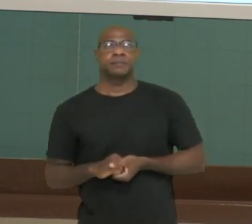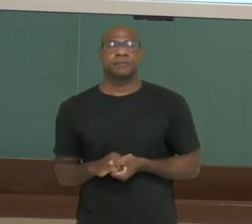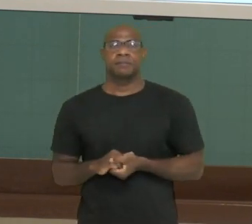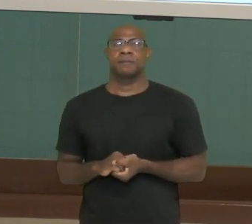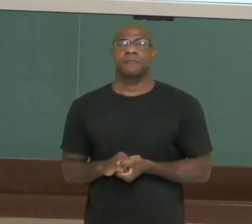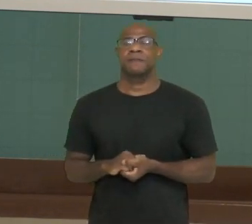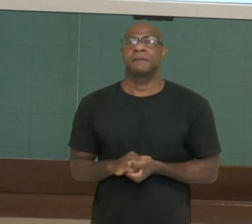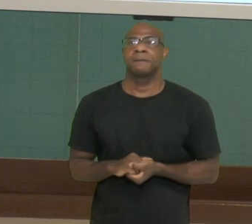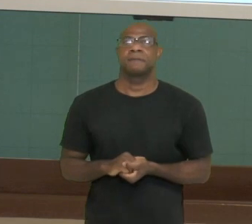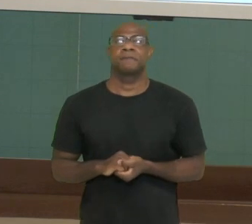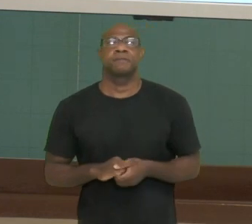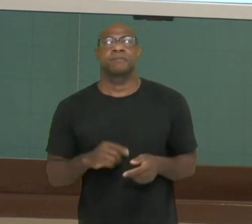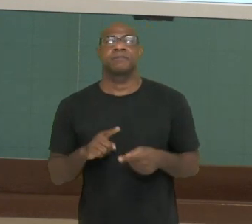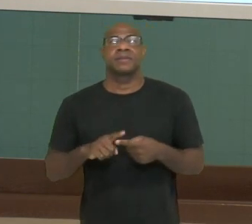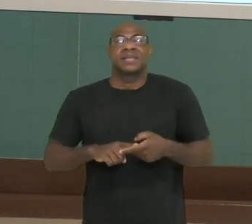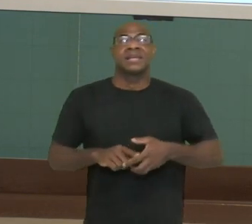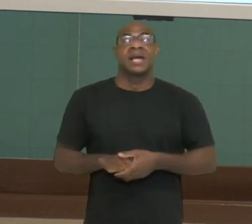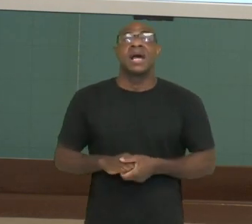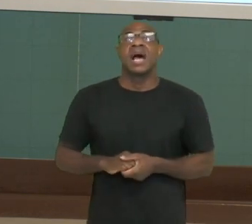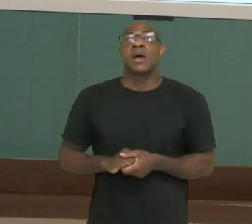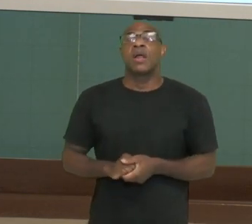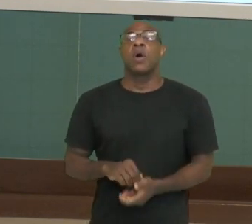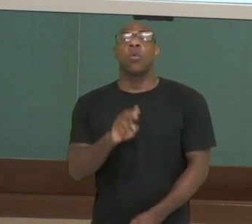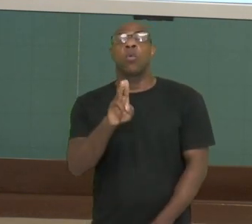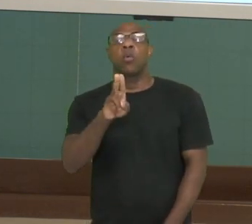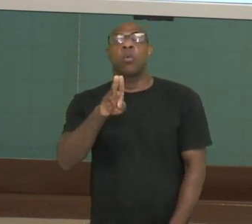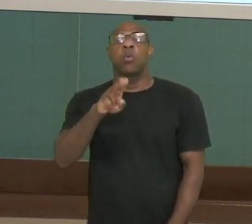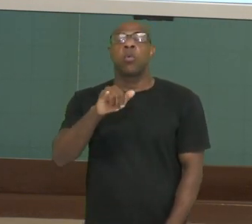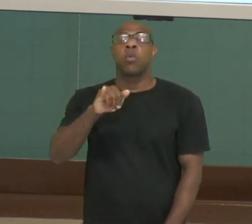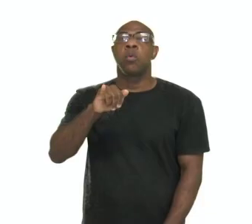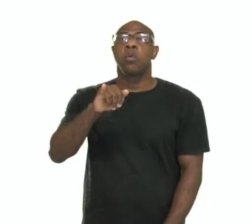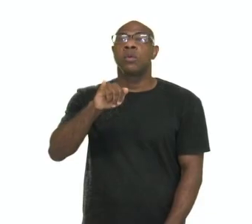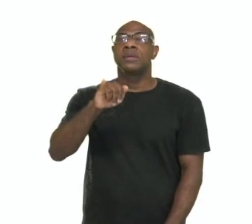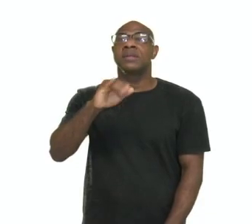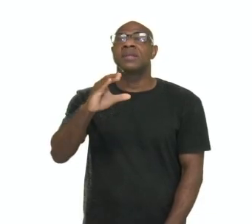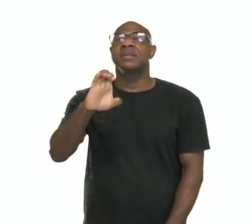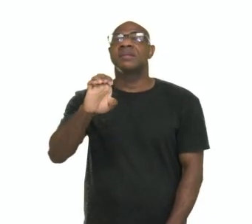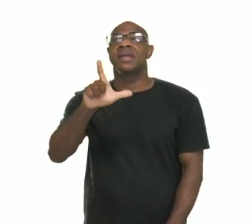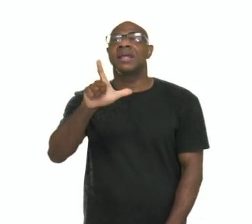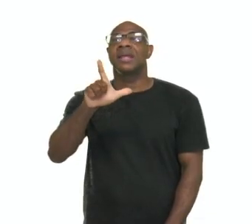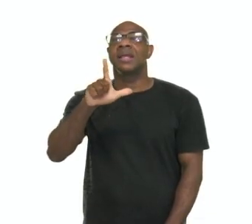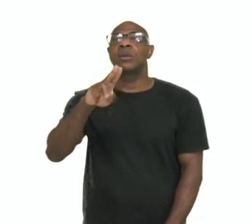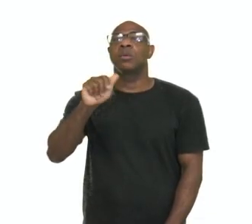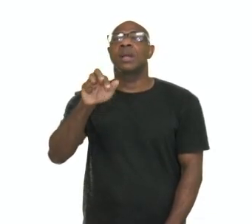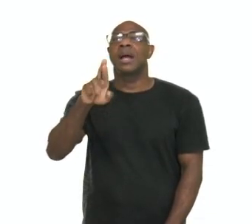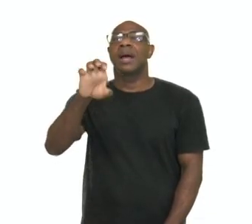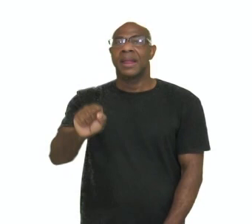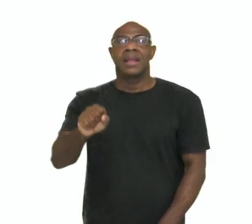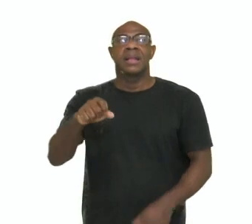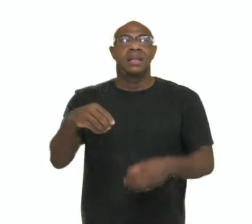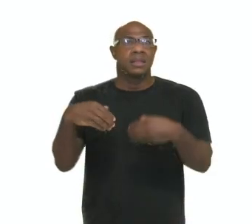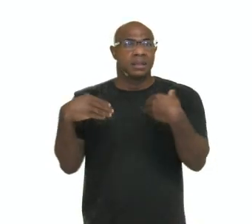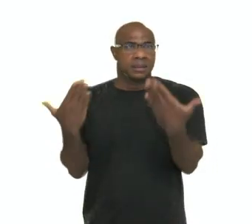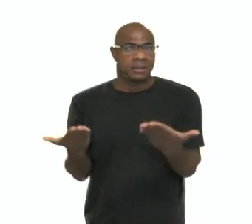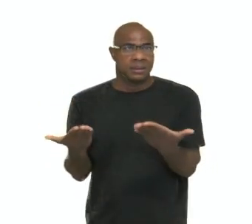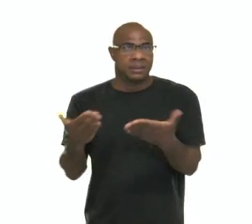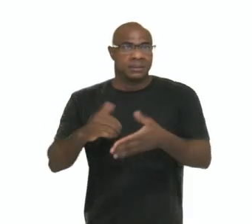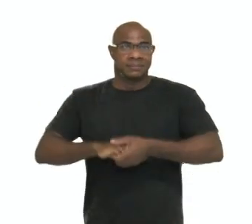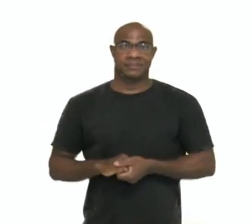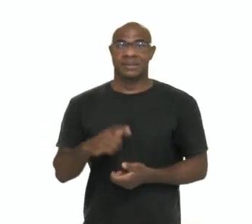Seres unicelulares são aqueles representados por apenas uma